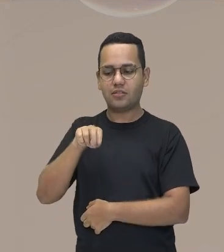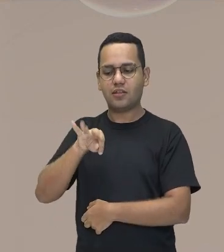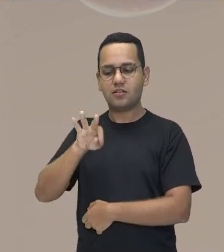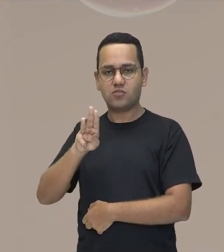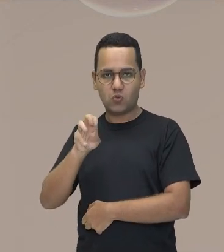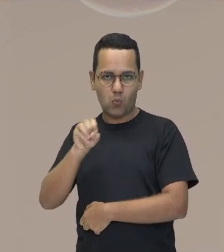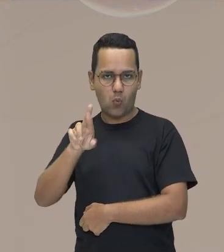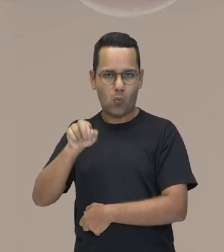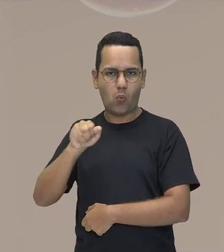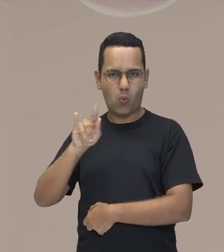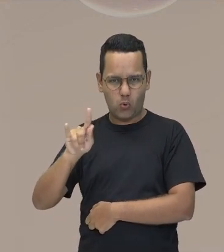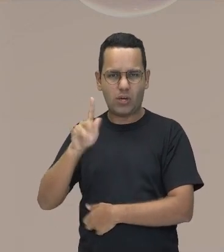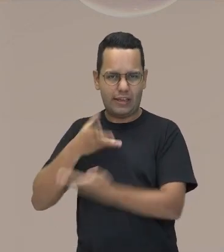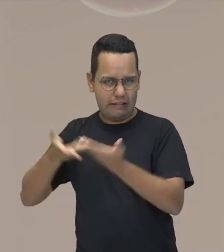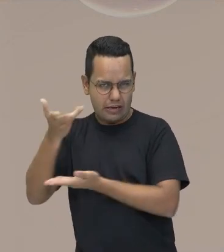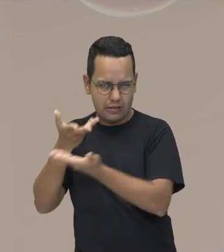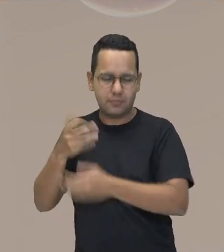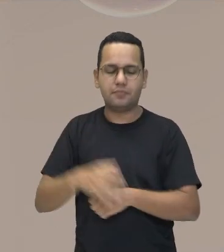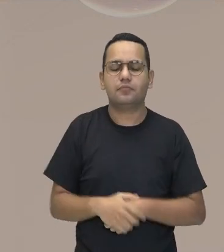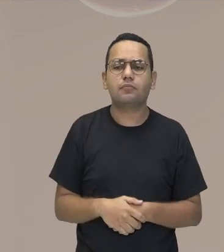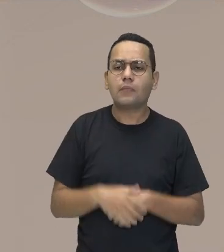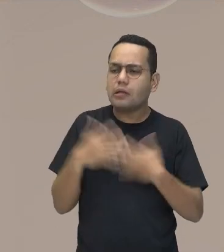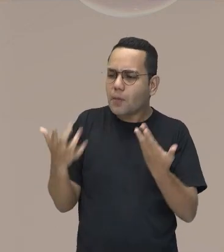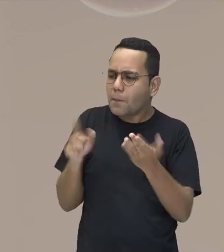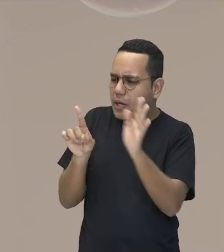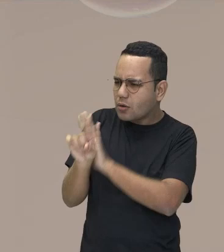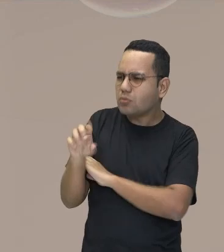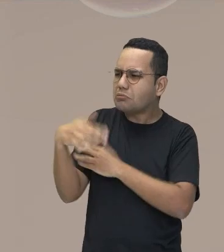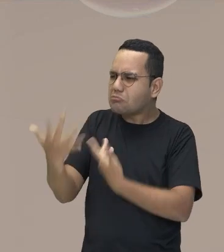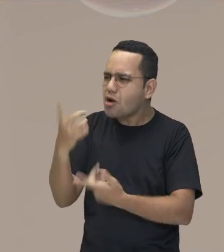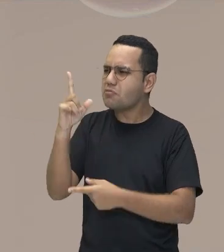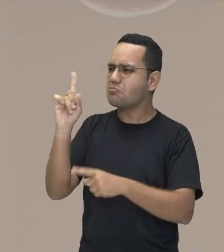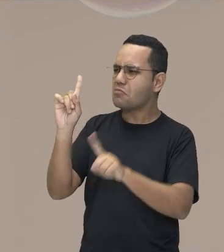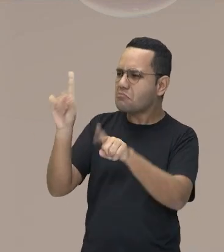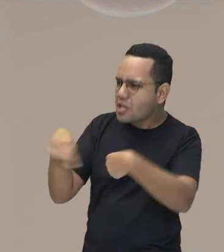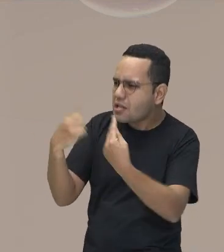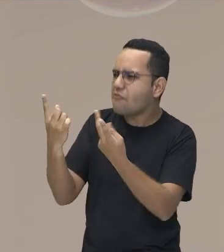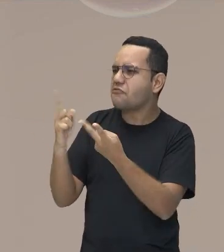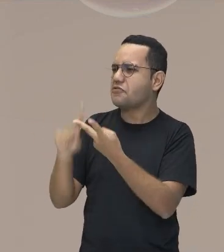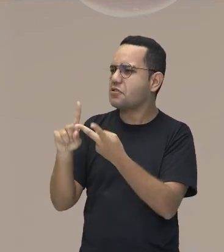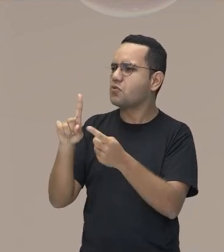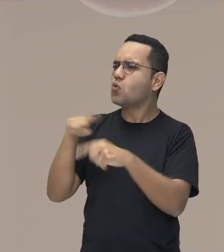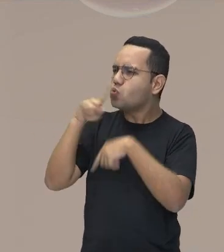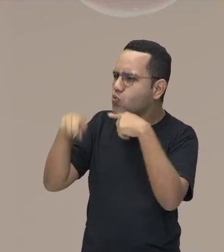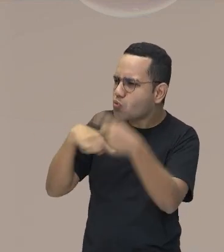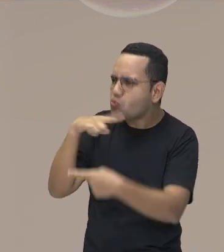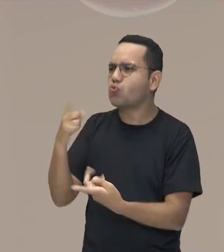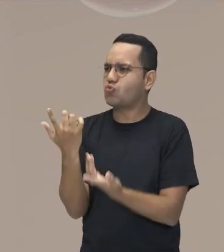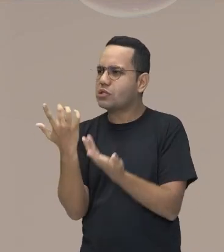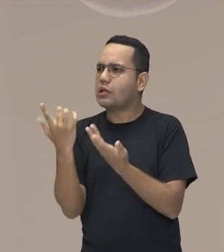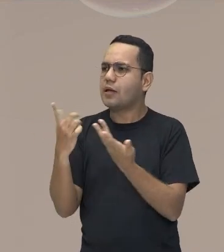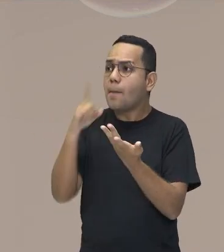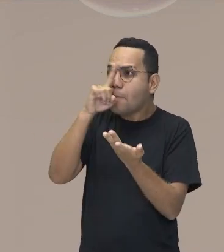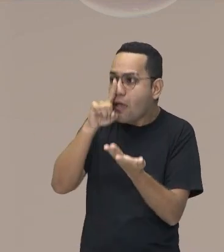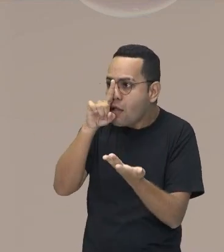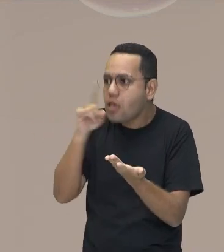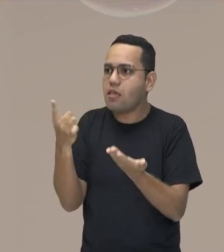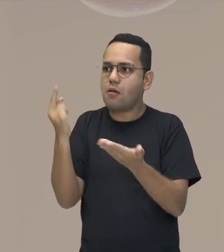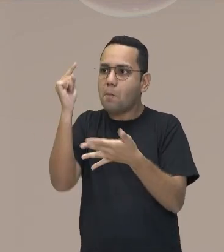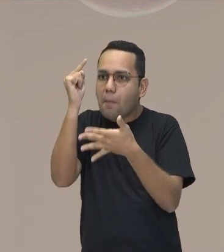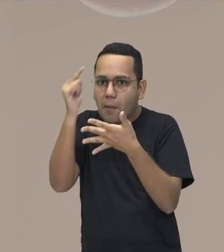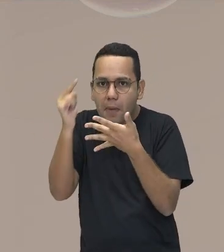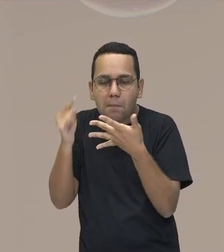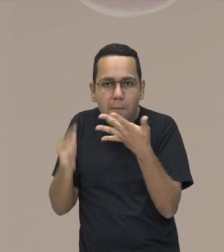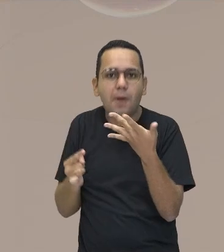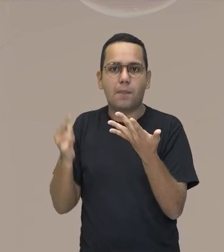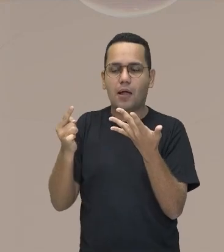maiores desafios, né? Quais foram os maiores riscos que essa pessoa teve. Então, é muito importante você